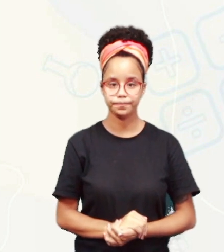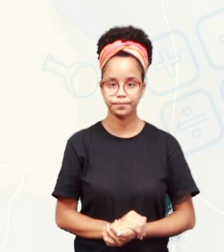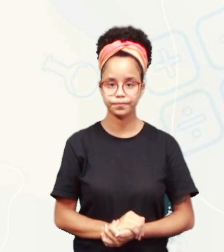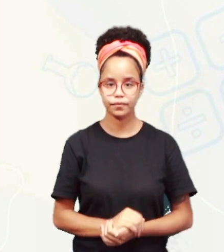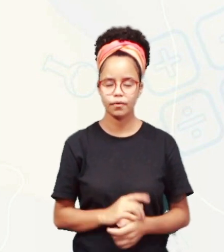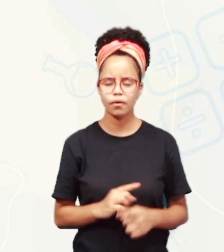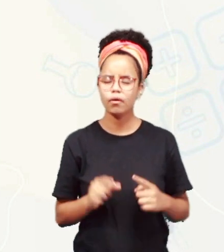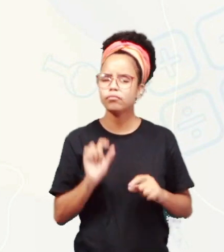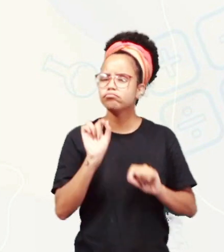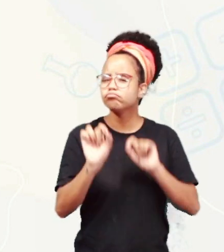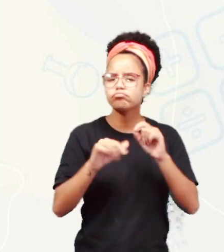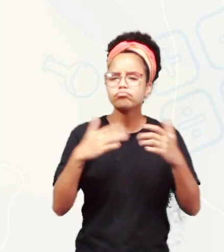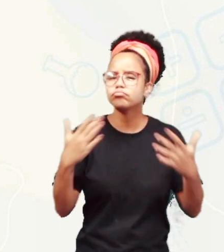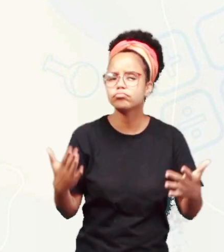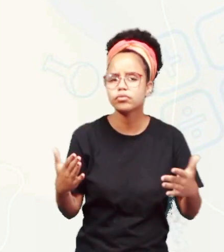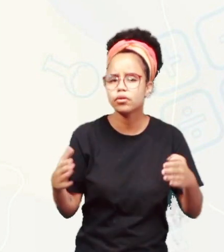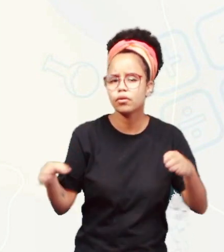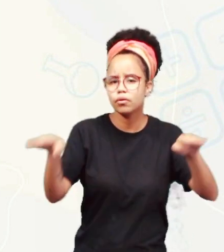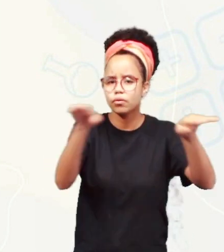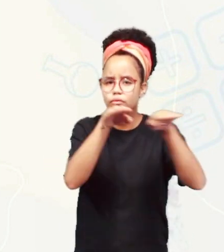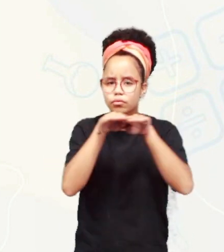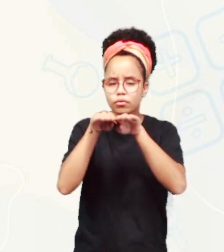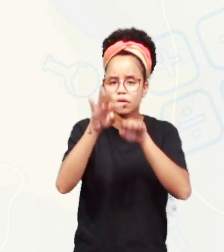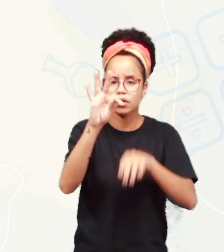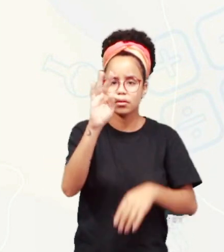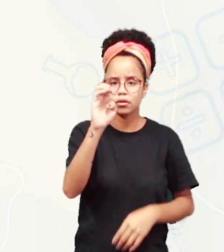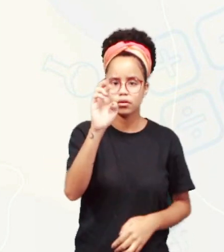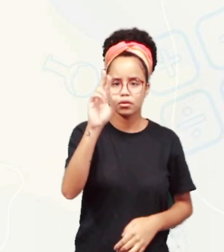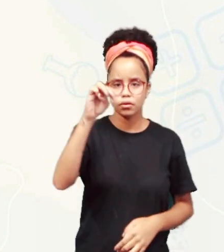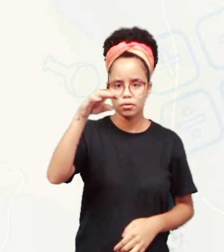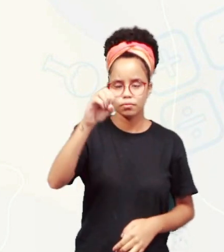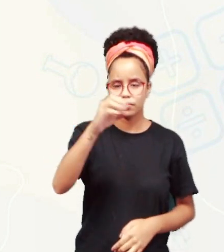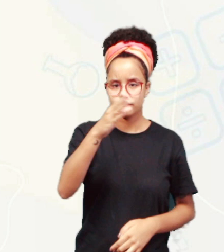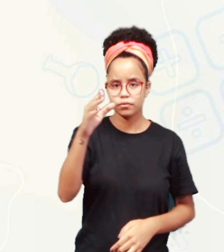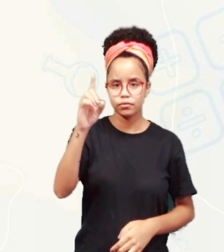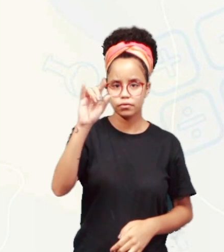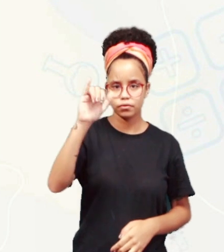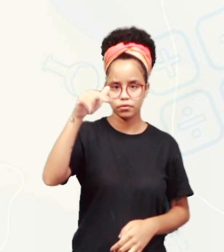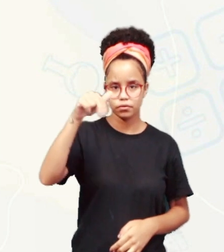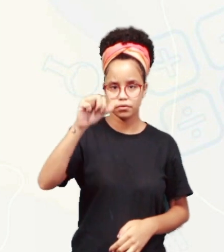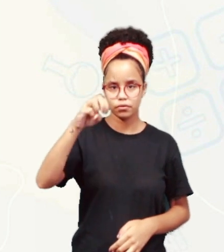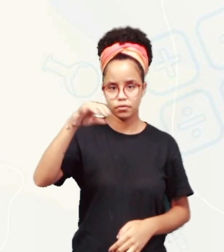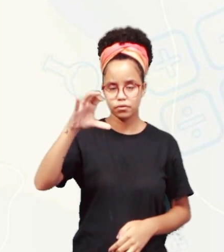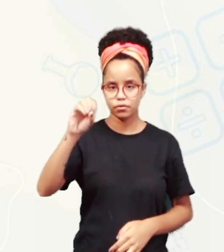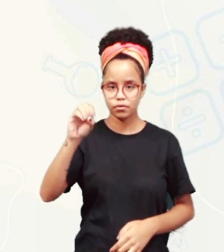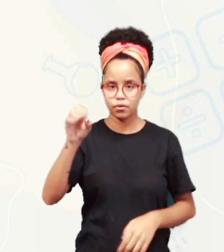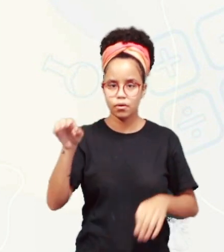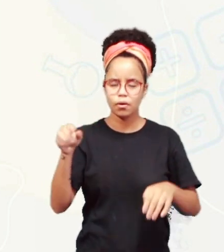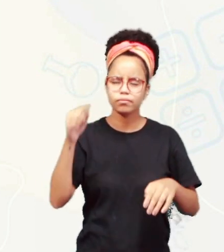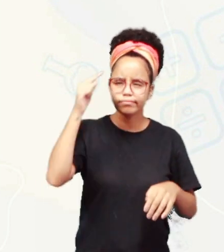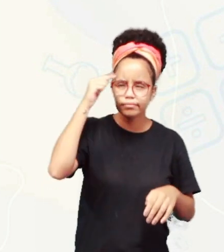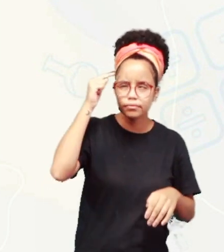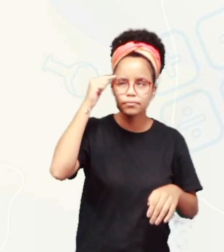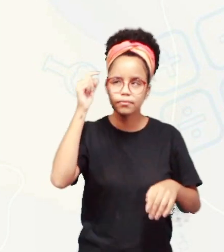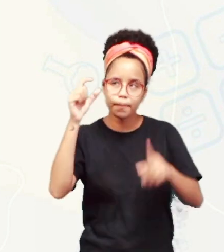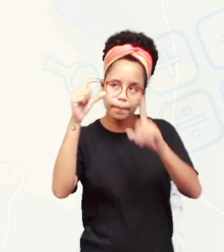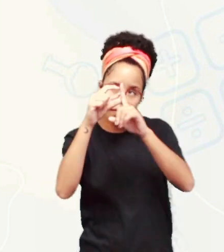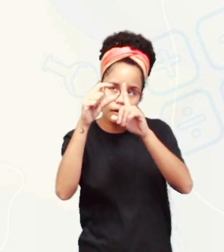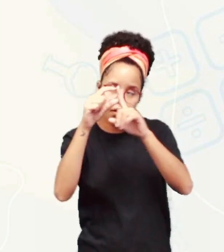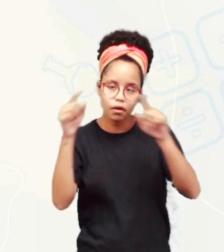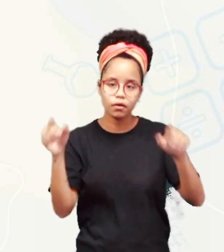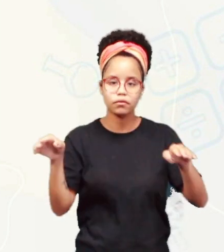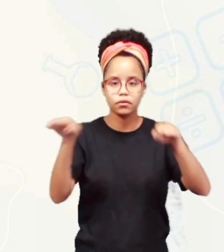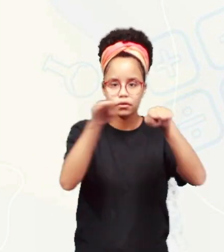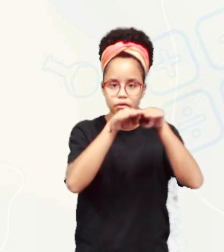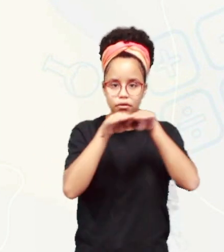É mas o que é equilíbrio termodinâmico equilíbrio a gente quando pensei em equilíbrio a gente pensa na